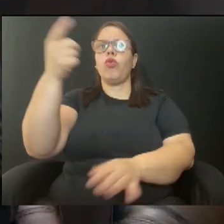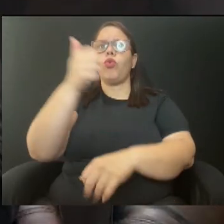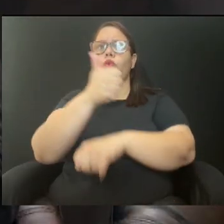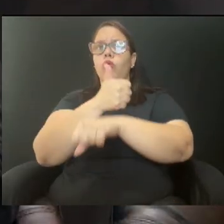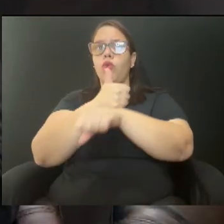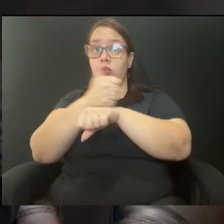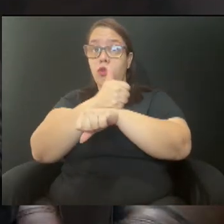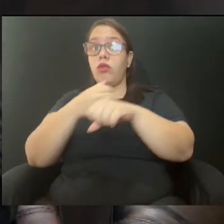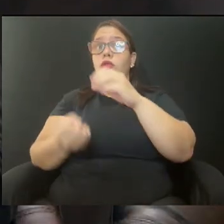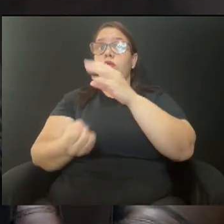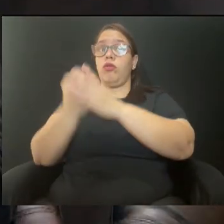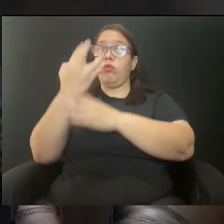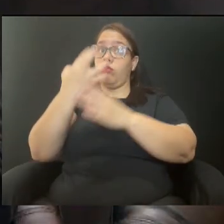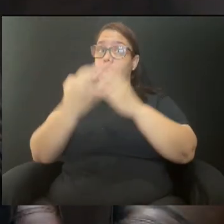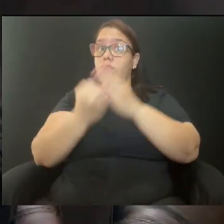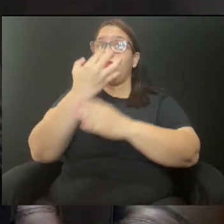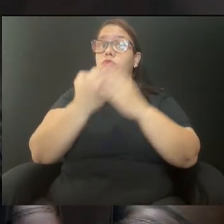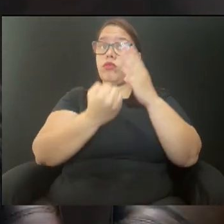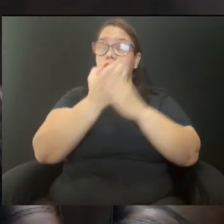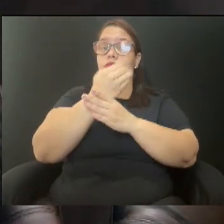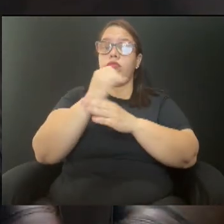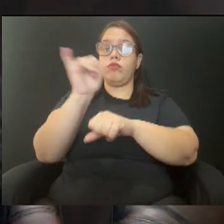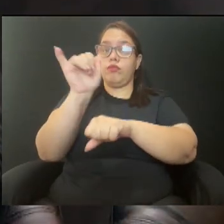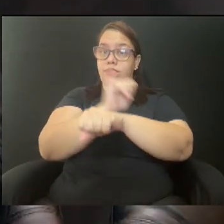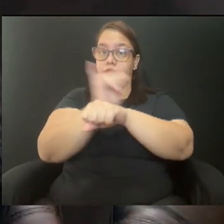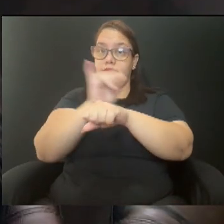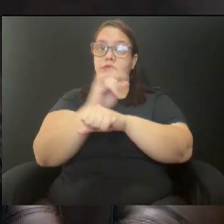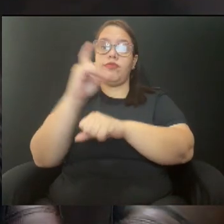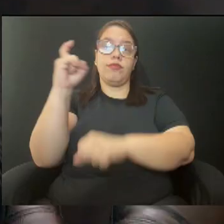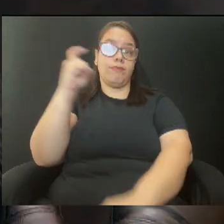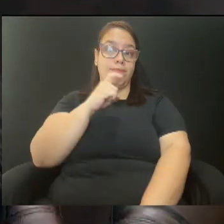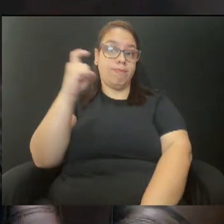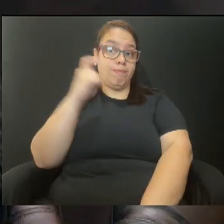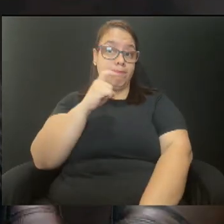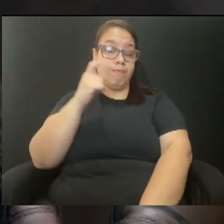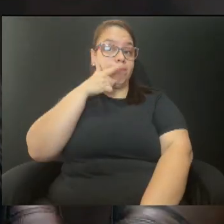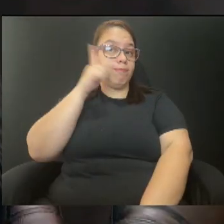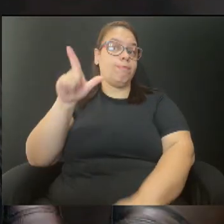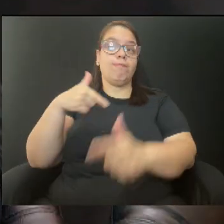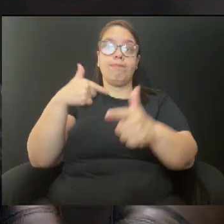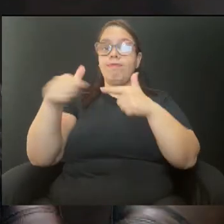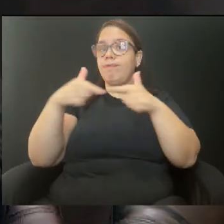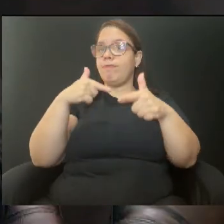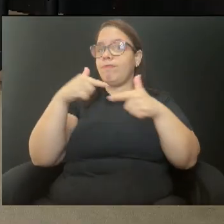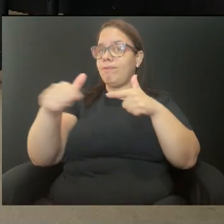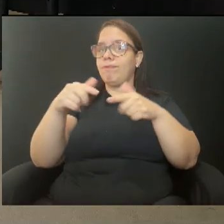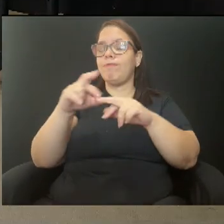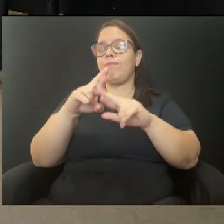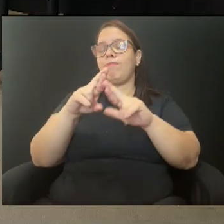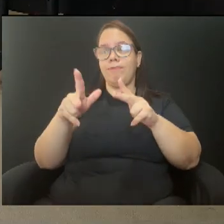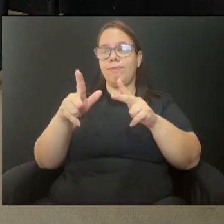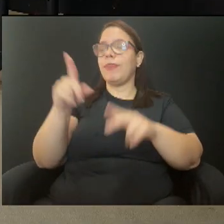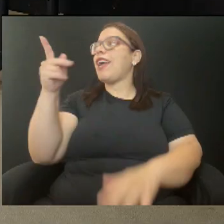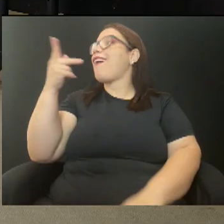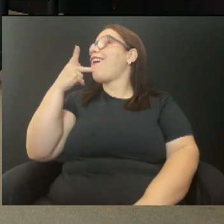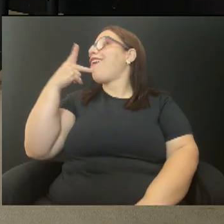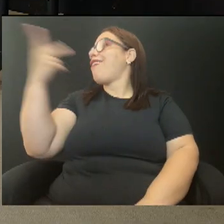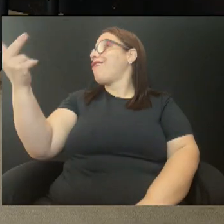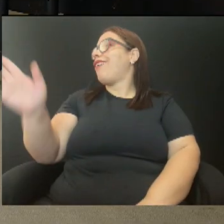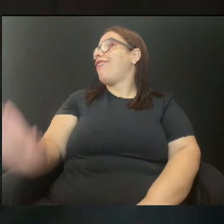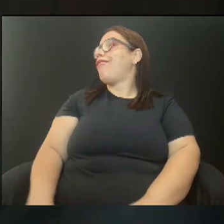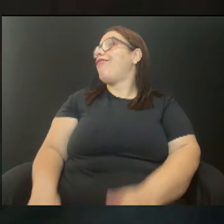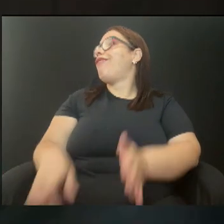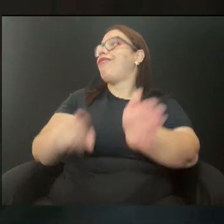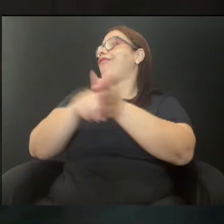recentemente. YouTubers, TikTokers, que conseguem trabalhar de uma forma diferente. Eles falam, inclusive você pergunta o que você quer ser, eu quero